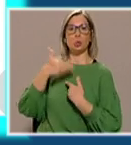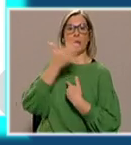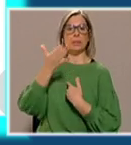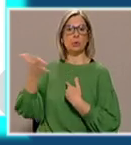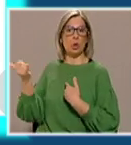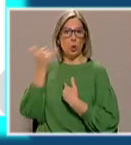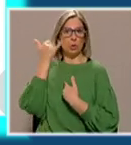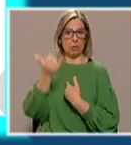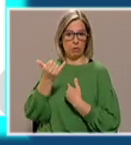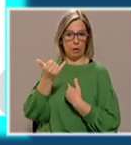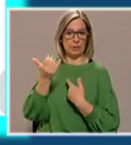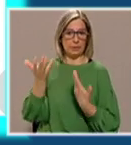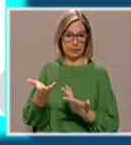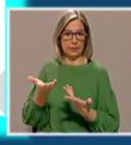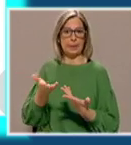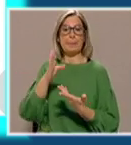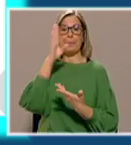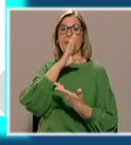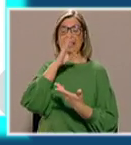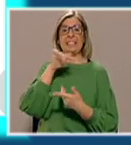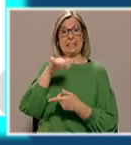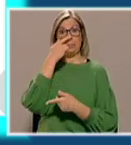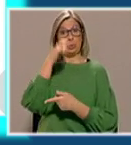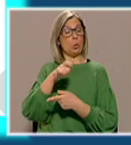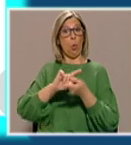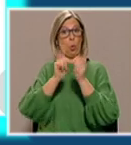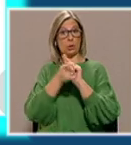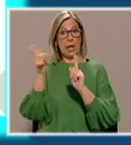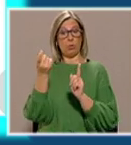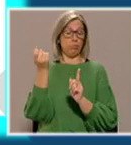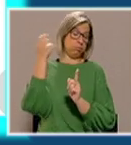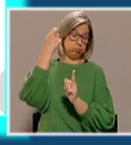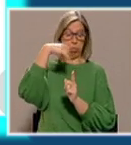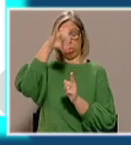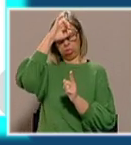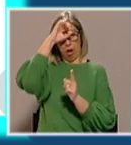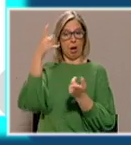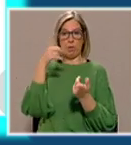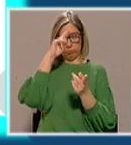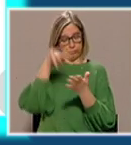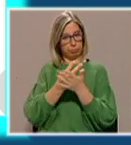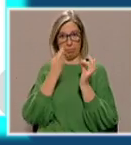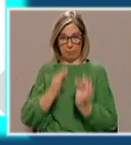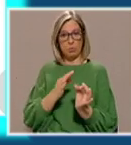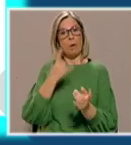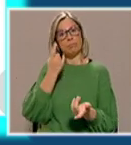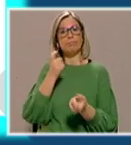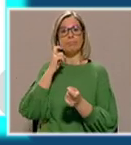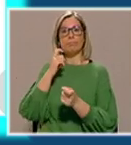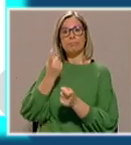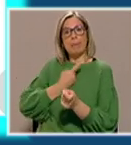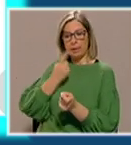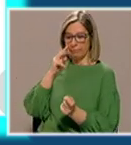inconsciente, aí... Oi, não é aqui. Se a vítima está inconsciente, aí temos que verificar a ventilação apenas pelos